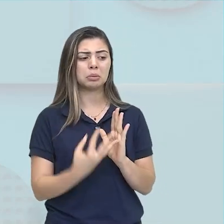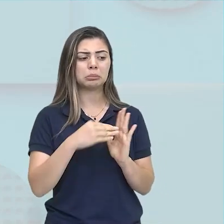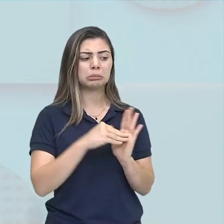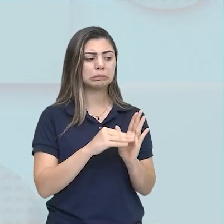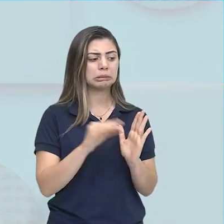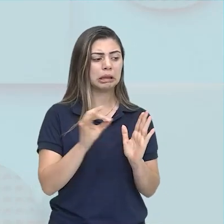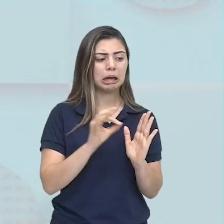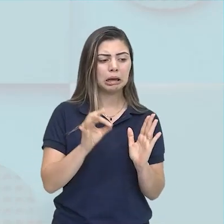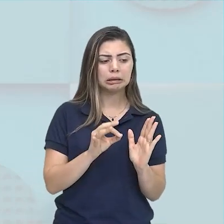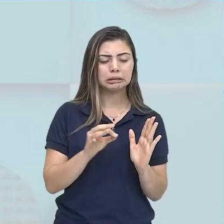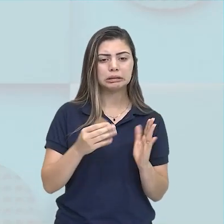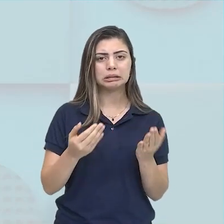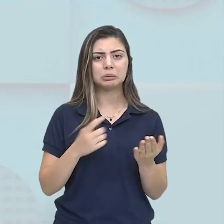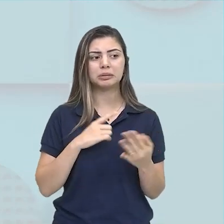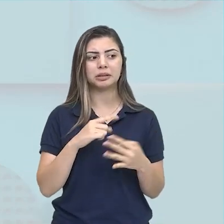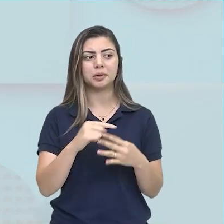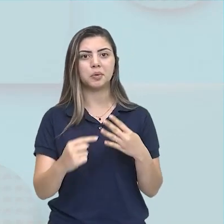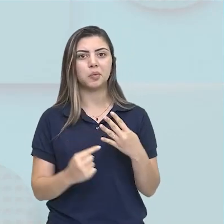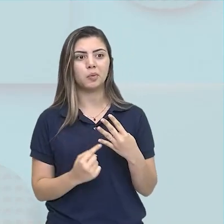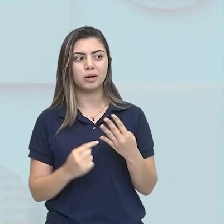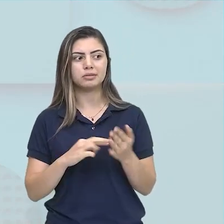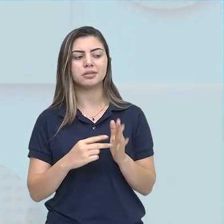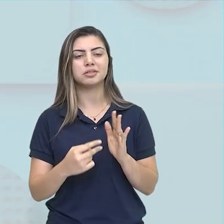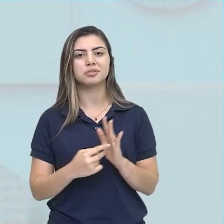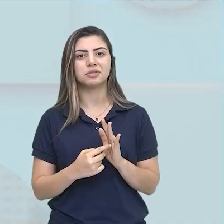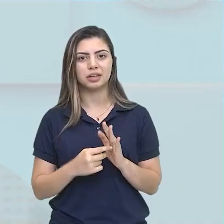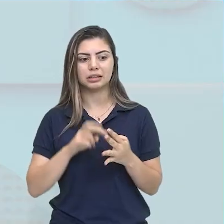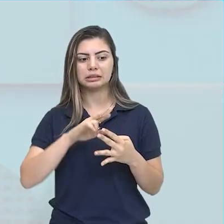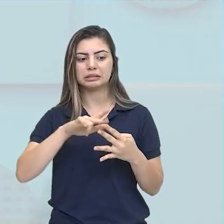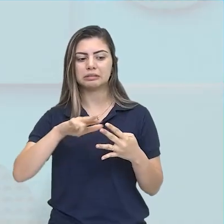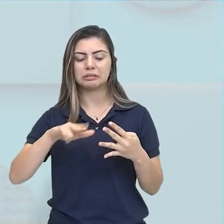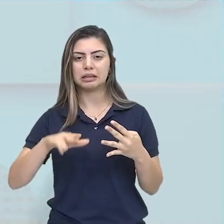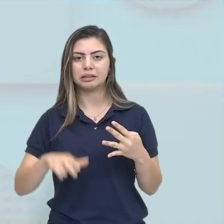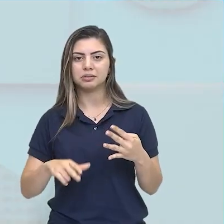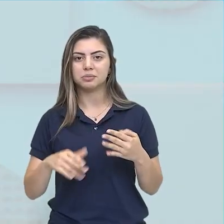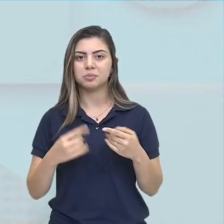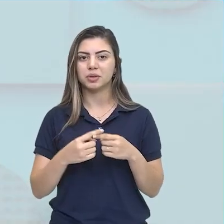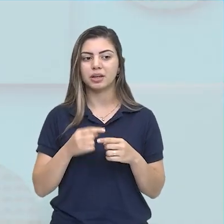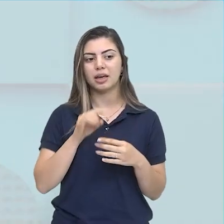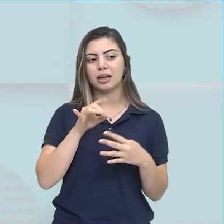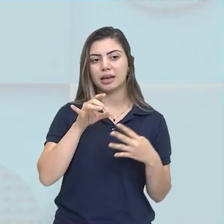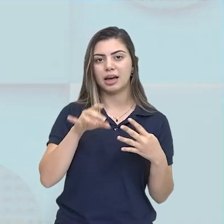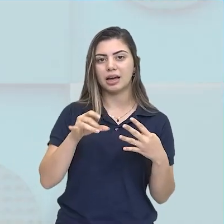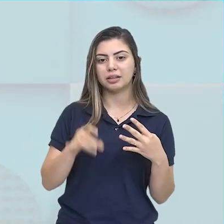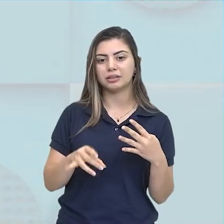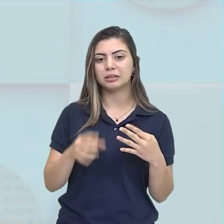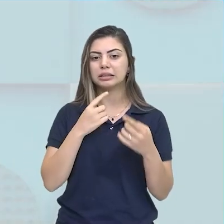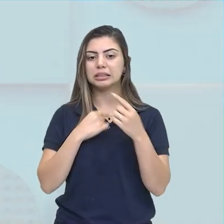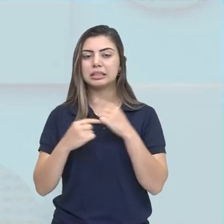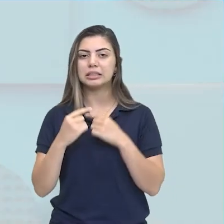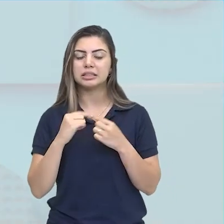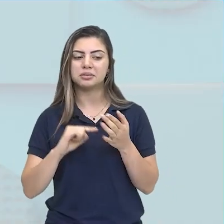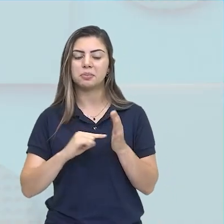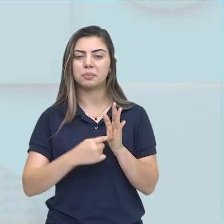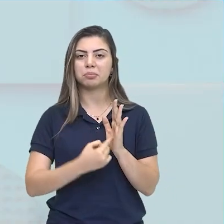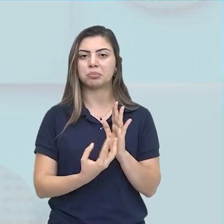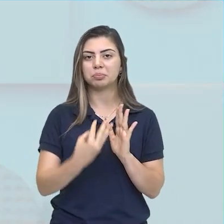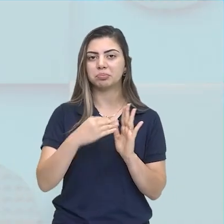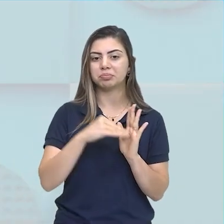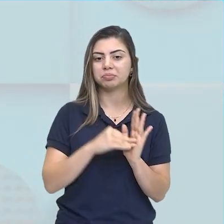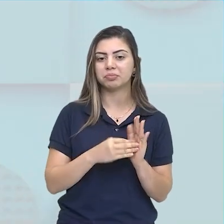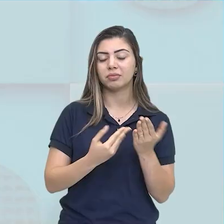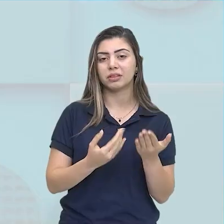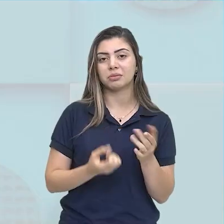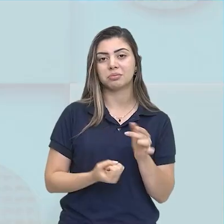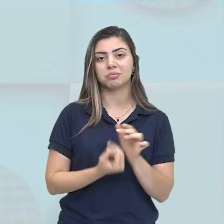pontuou, gerou 4 significados diferentes. Cada um pontuou de acordo com os seus interesses e assim